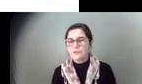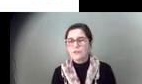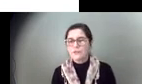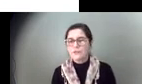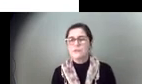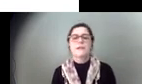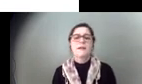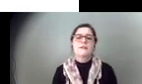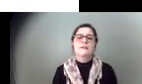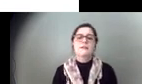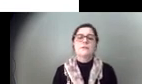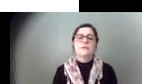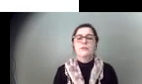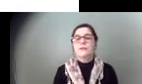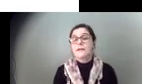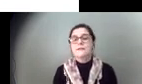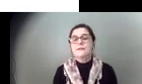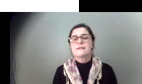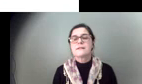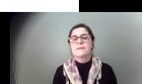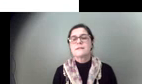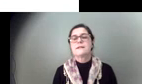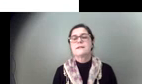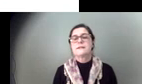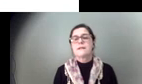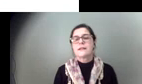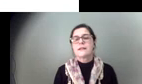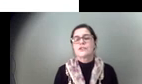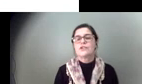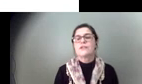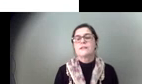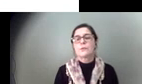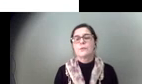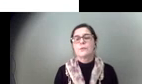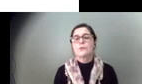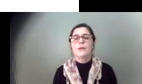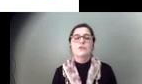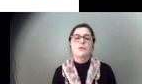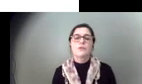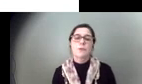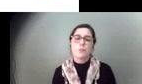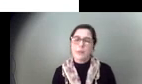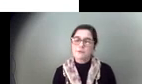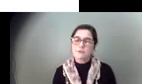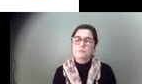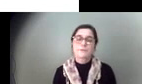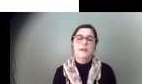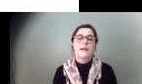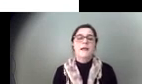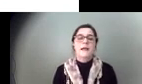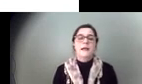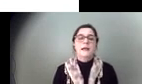tarefa difícil, né? Se não houver metas estabelecidas a serem atingidas a curto, médio e longo